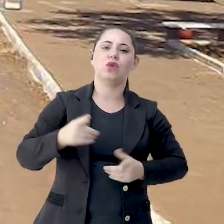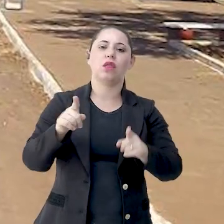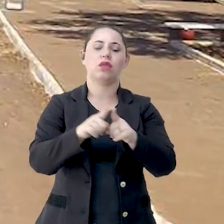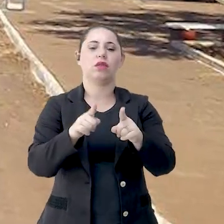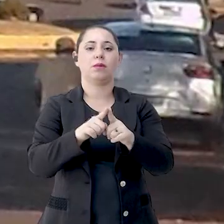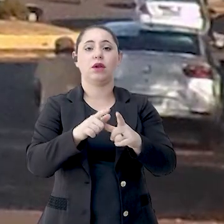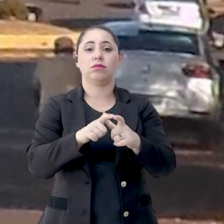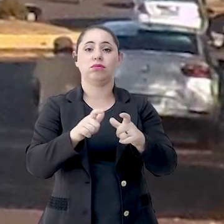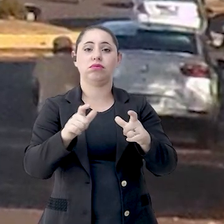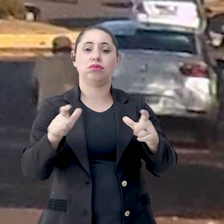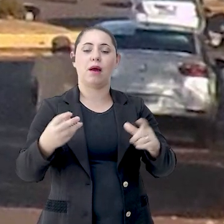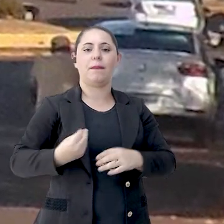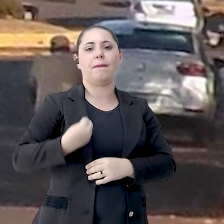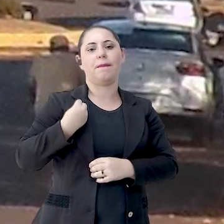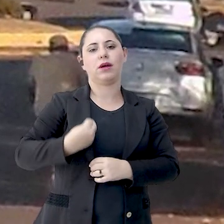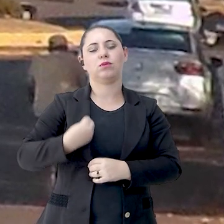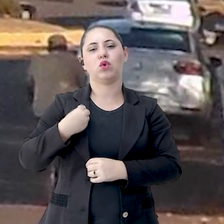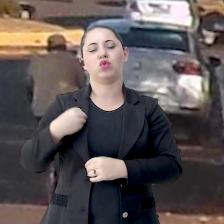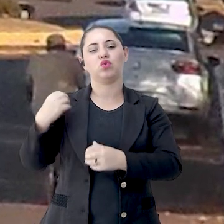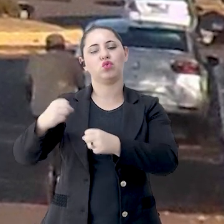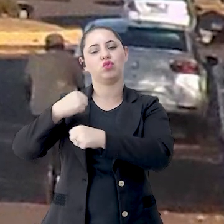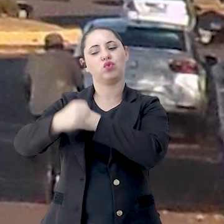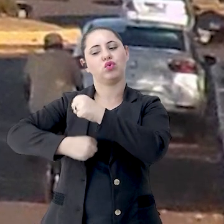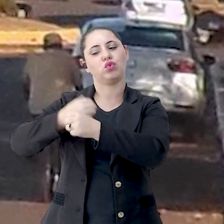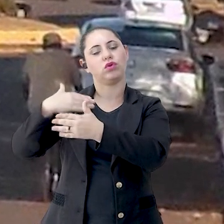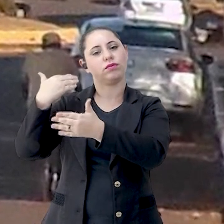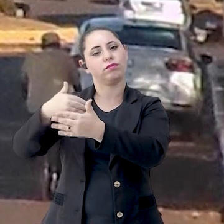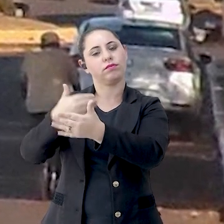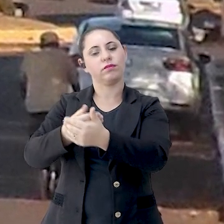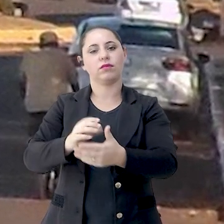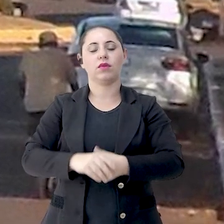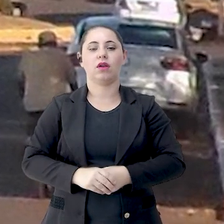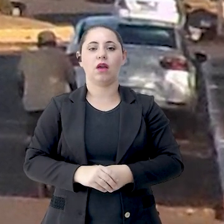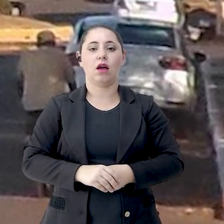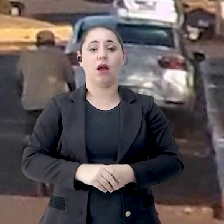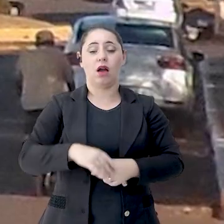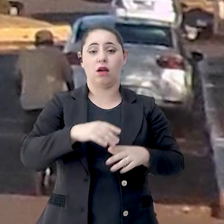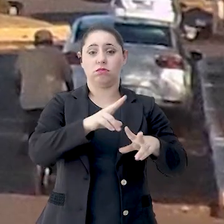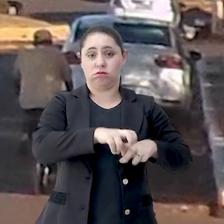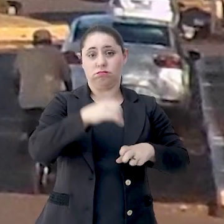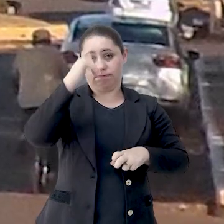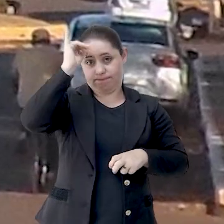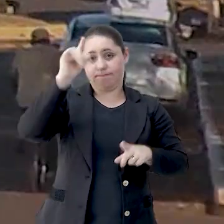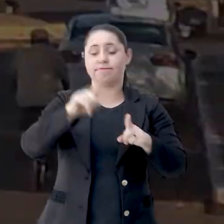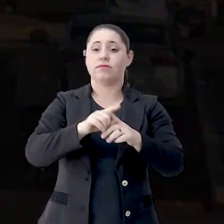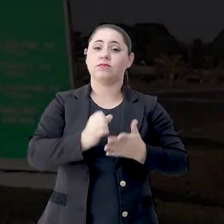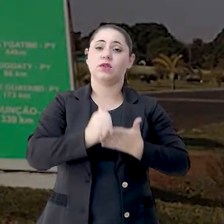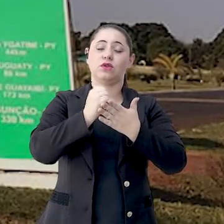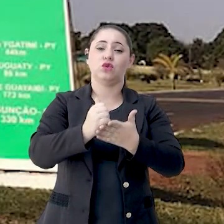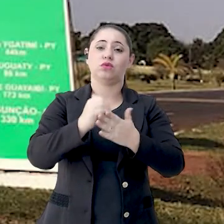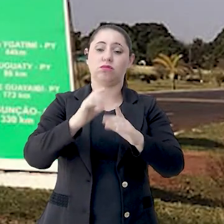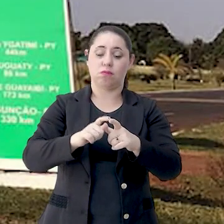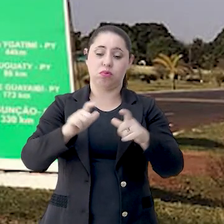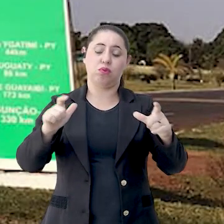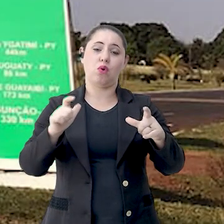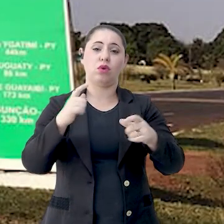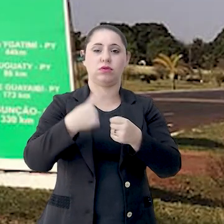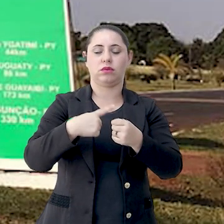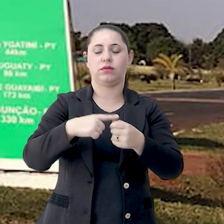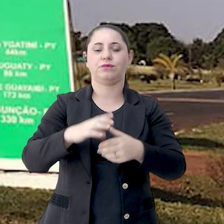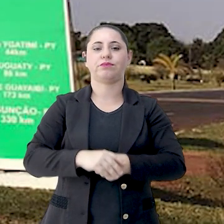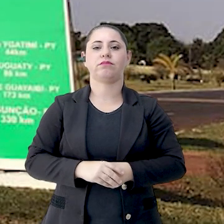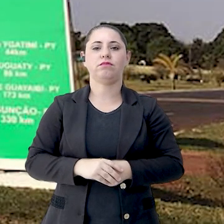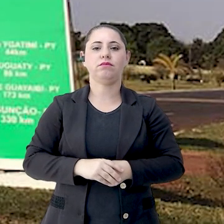últimos anos. O setor agropecuário também tem contribuído para o crescimento do município. Paranhos